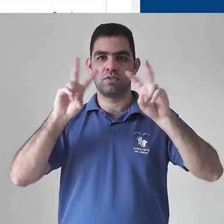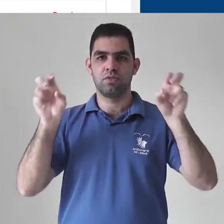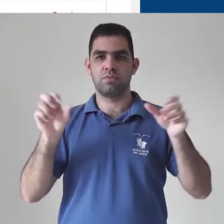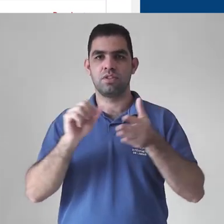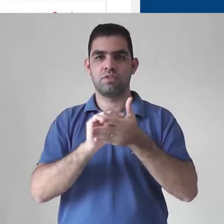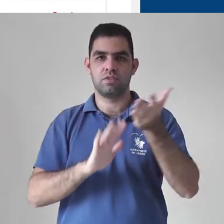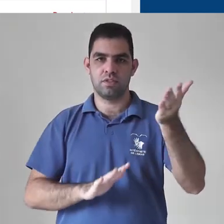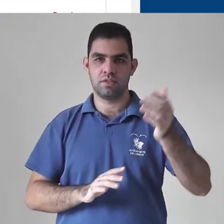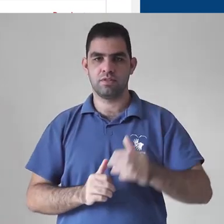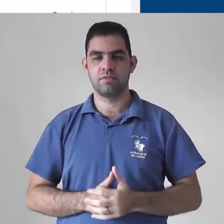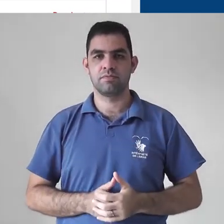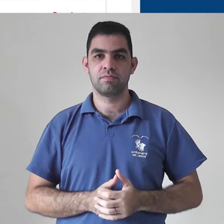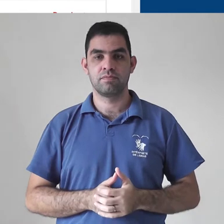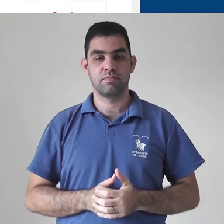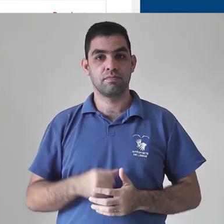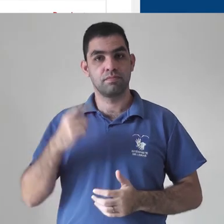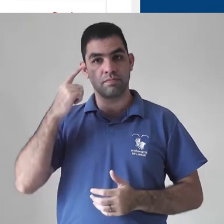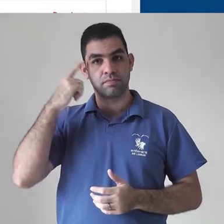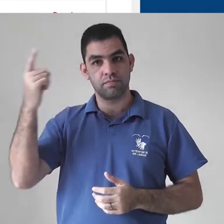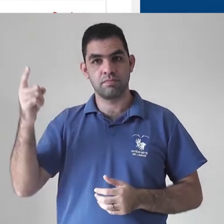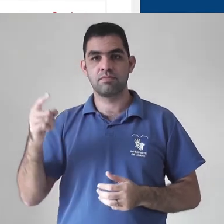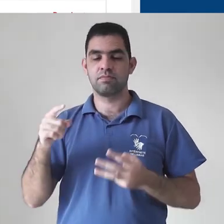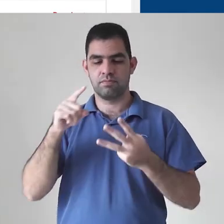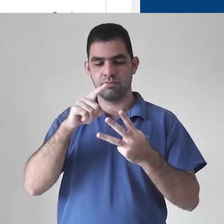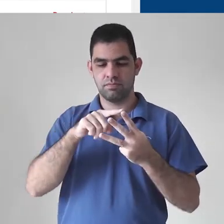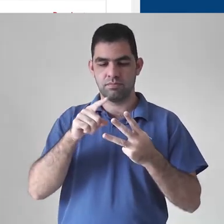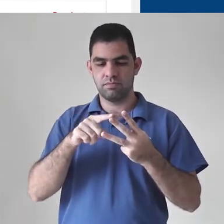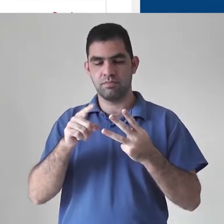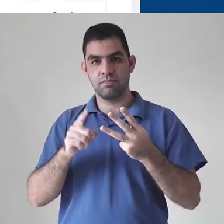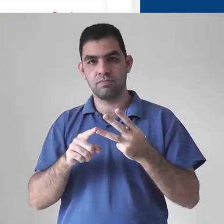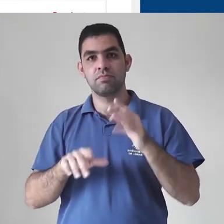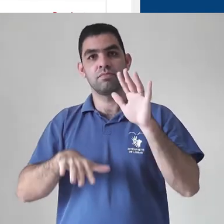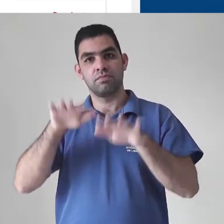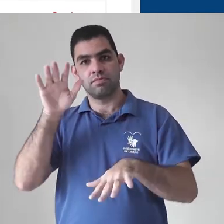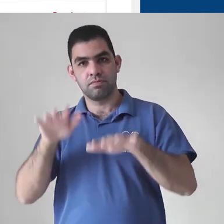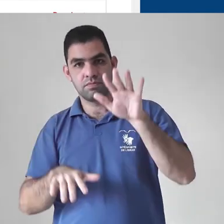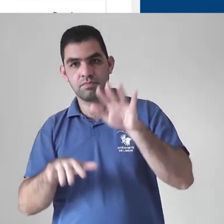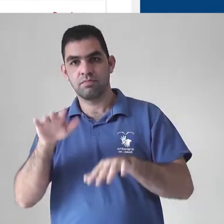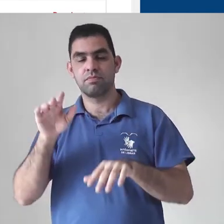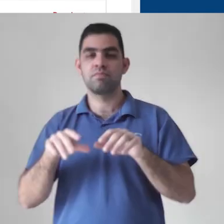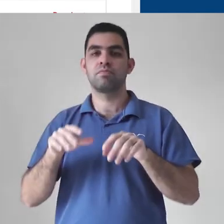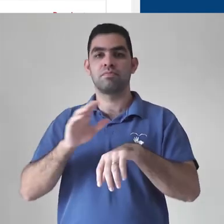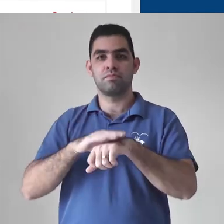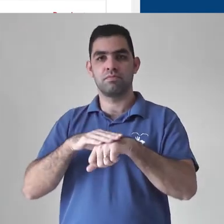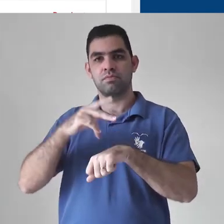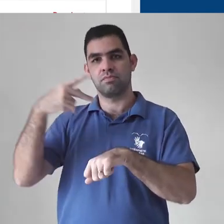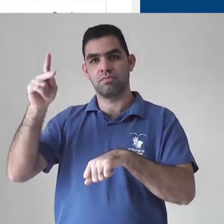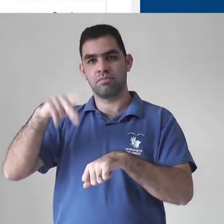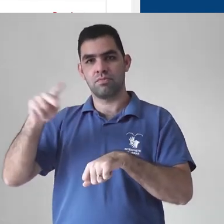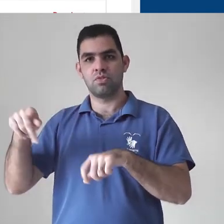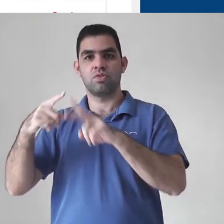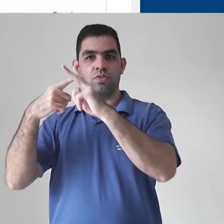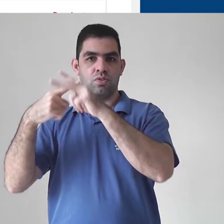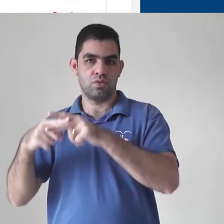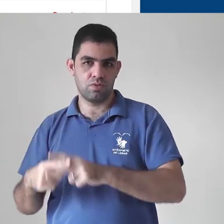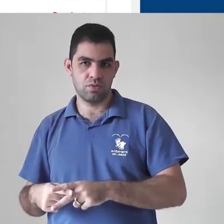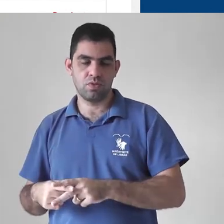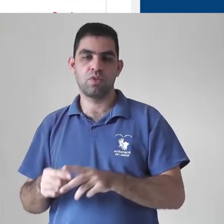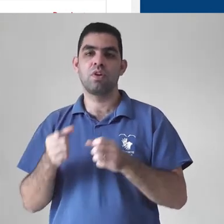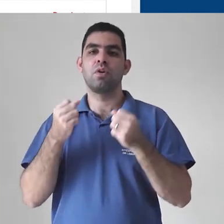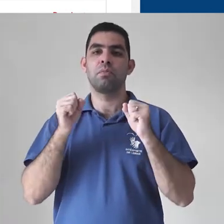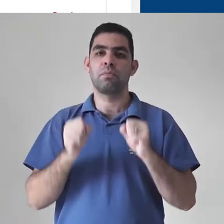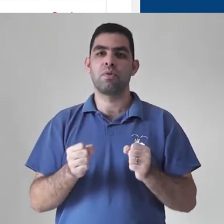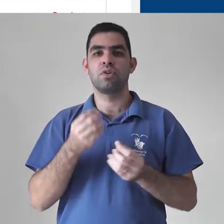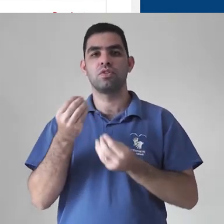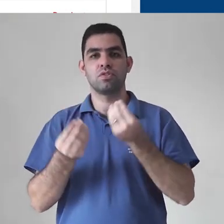atividades E lembrando que essas diferentes visualizações vão variar conforme a configuração do seu professor